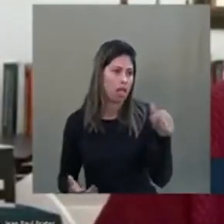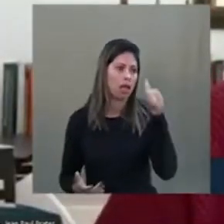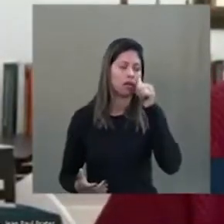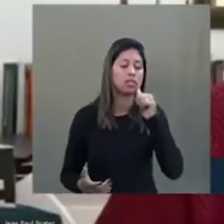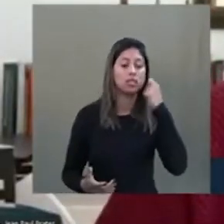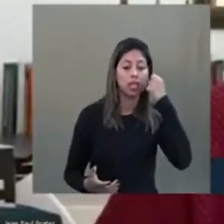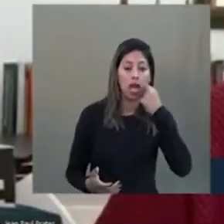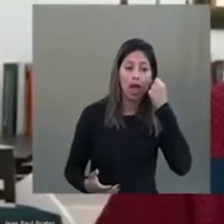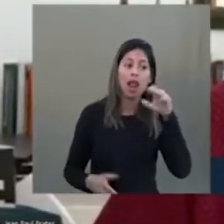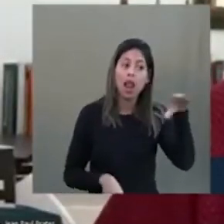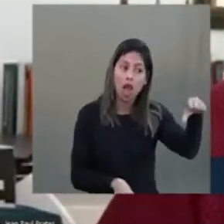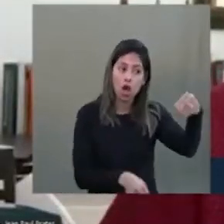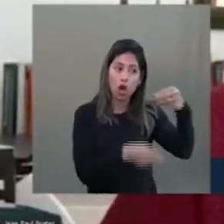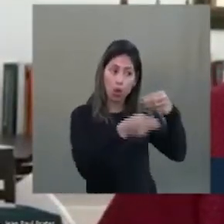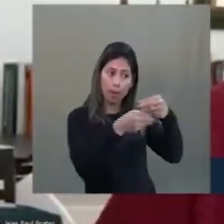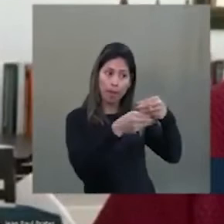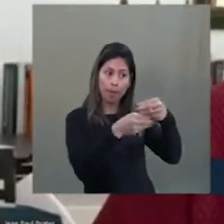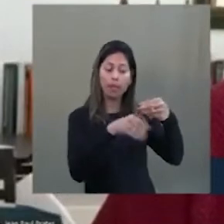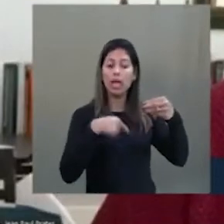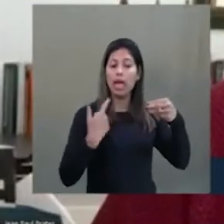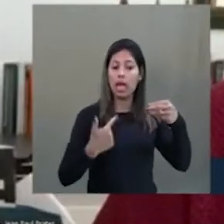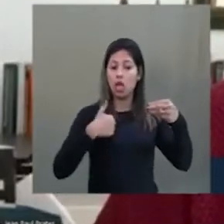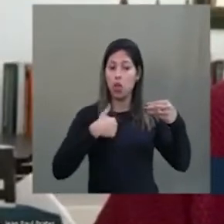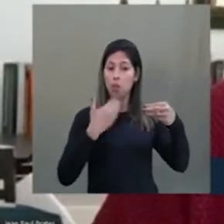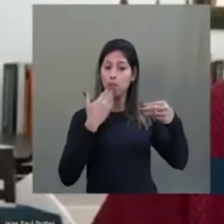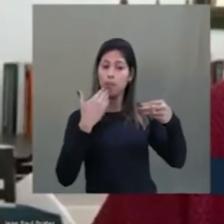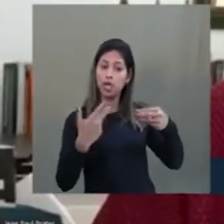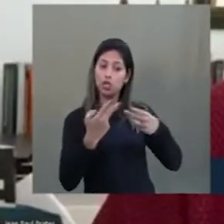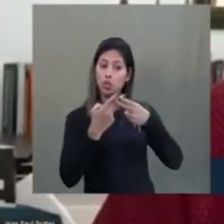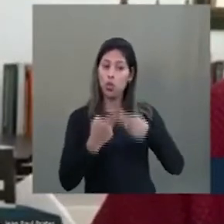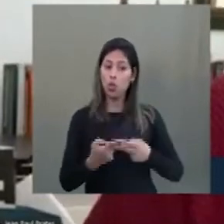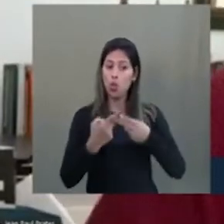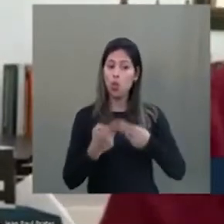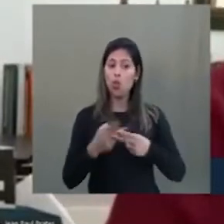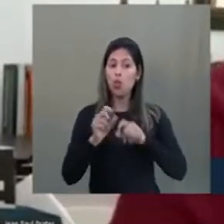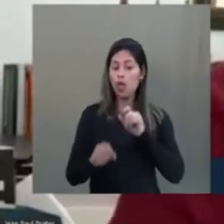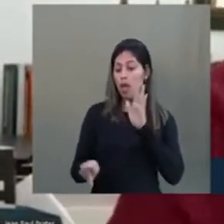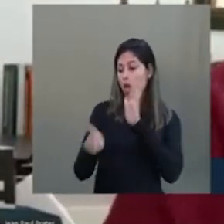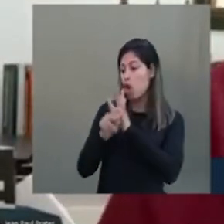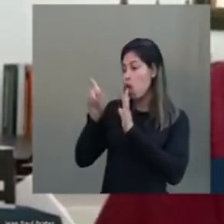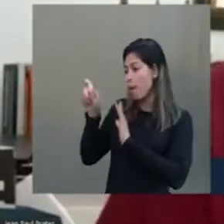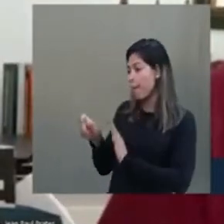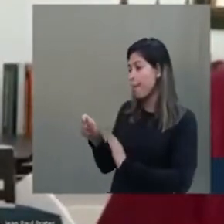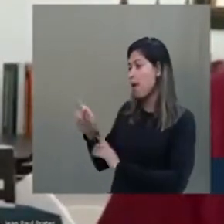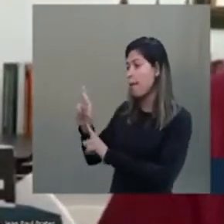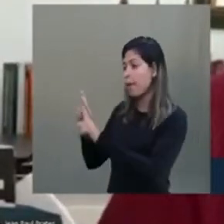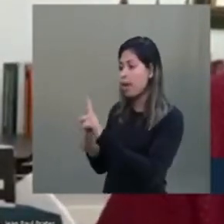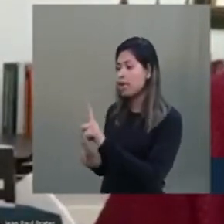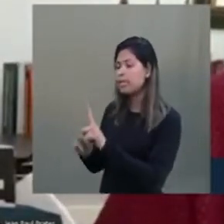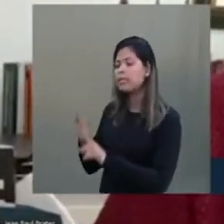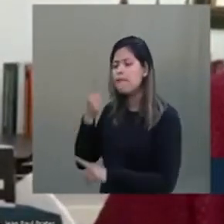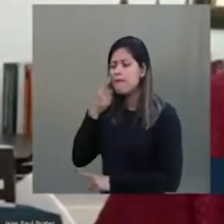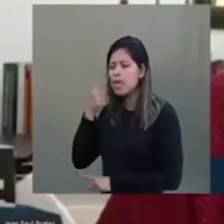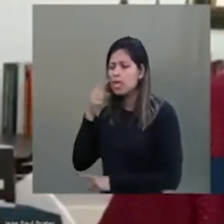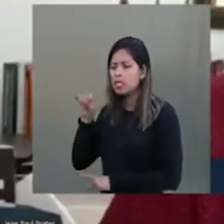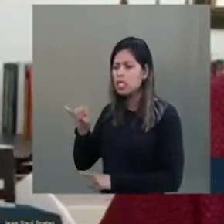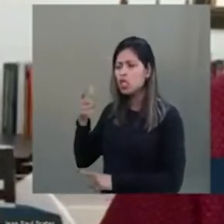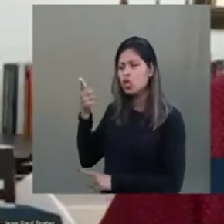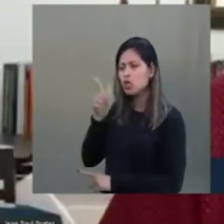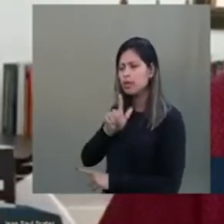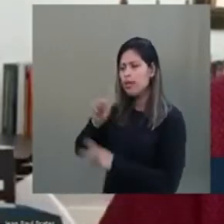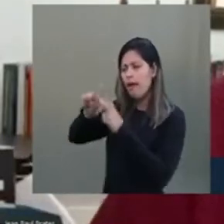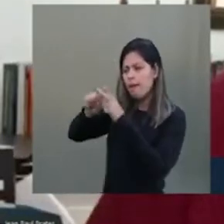complementar a argumentação, mas eu é que peço a compreensão da própria relatora, até para verificar se isso não pode ser feito por emenda de redação,